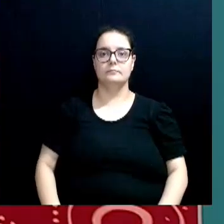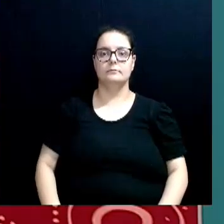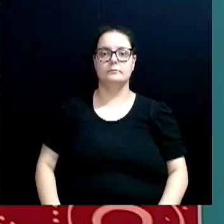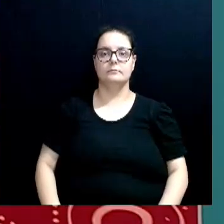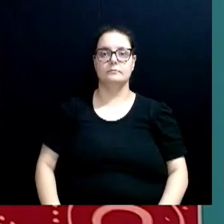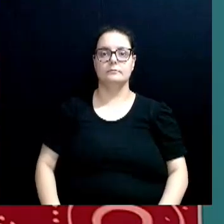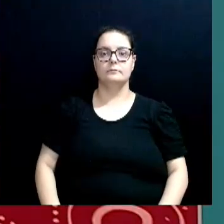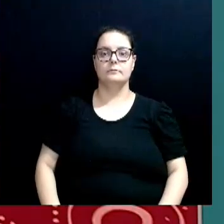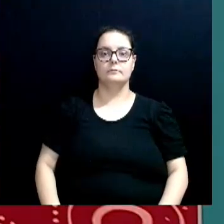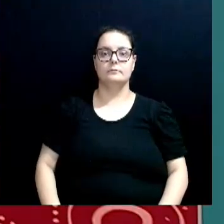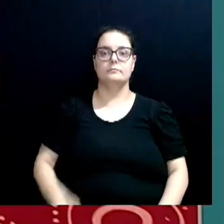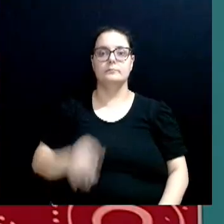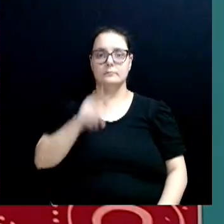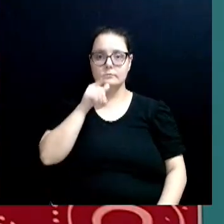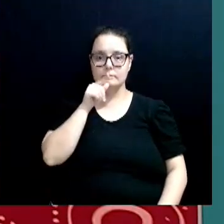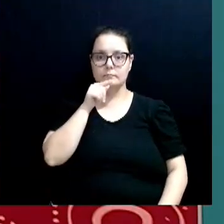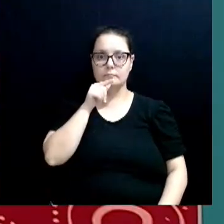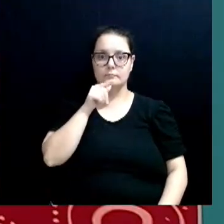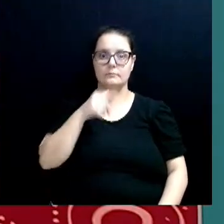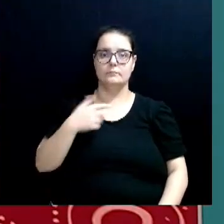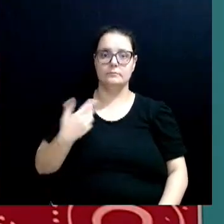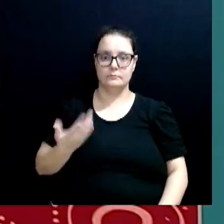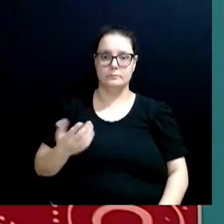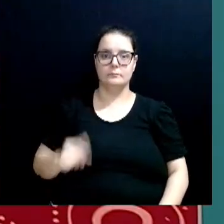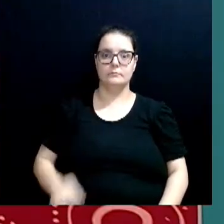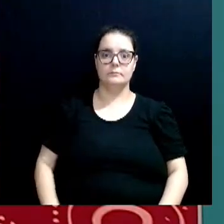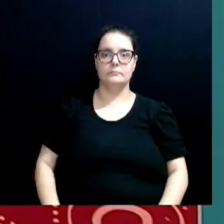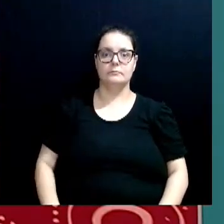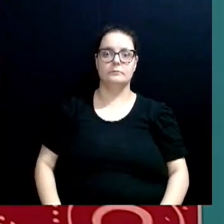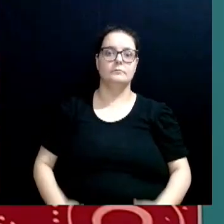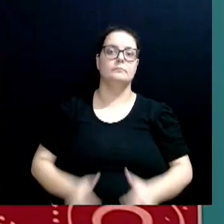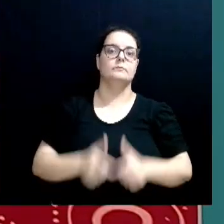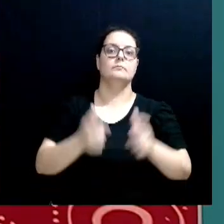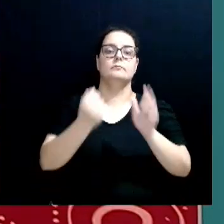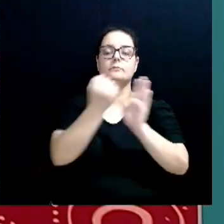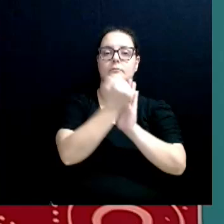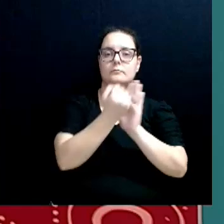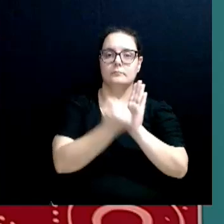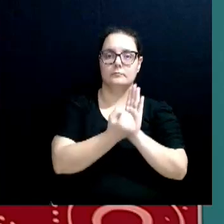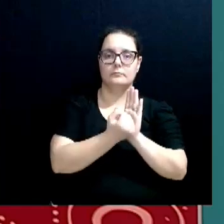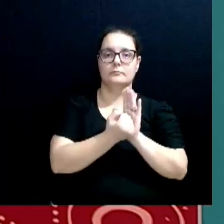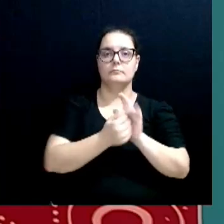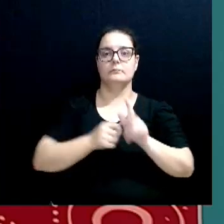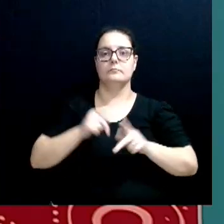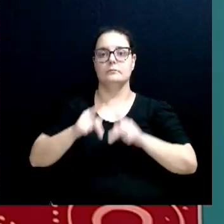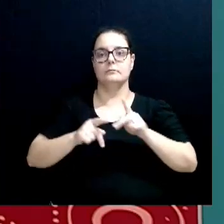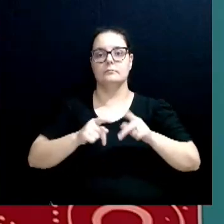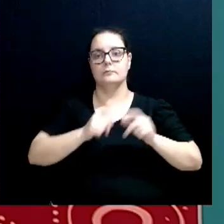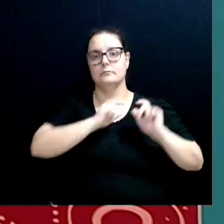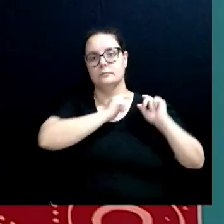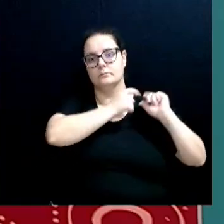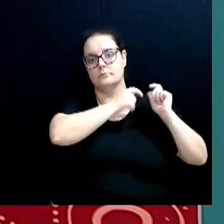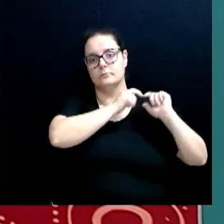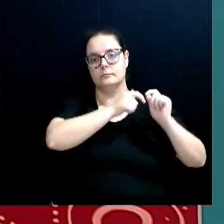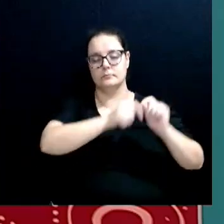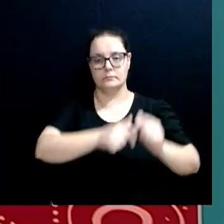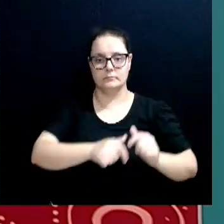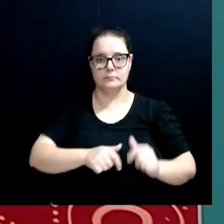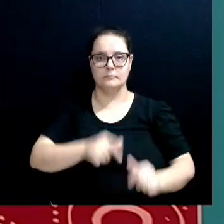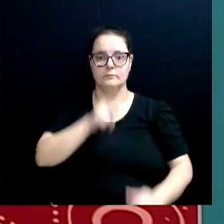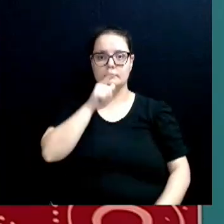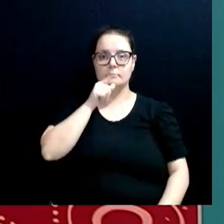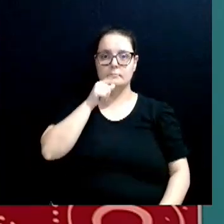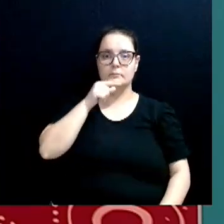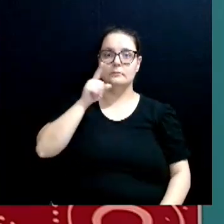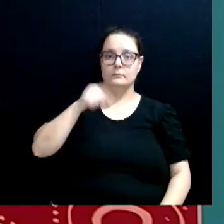A água é um dos maiores símbolos dos povos tradicionais. A água é sagrada